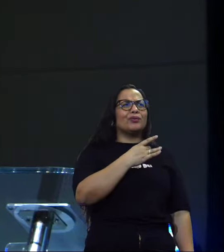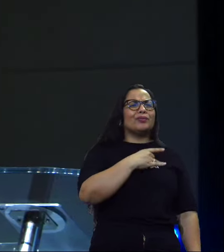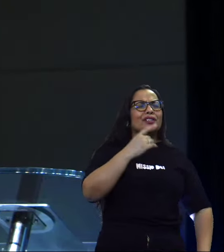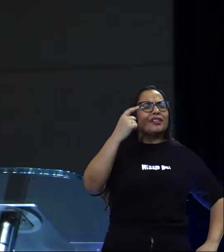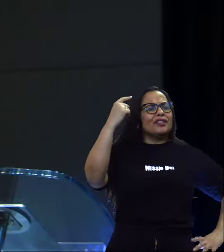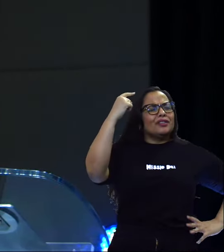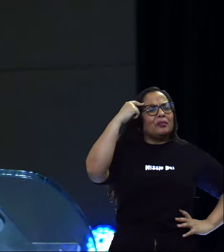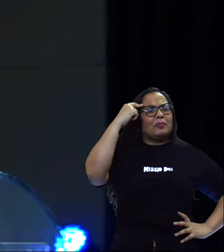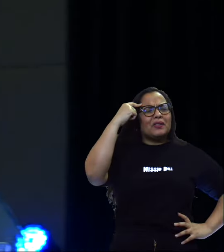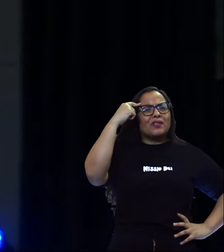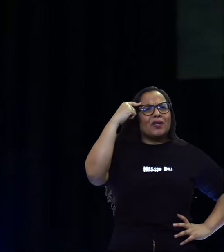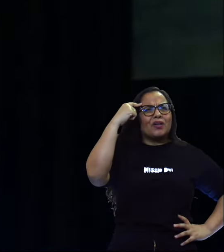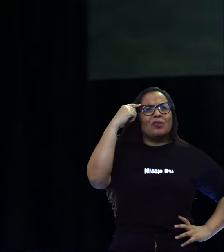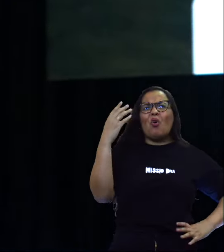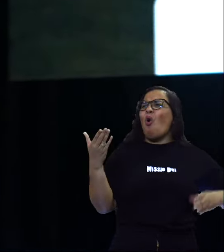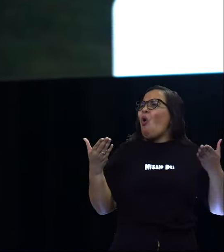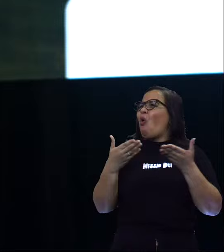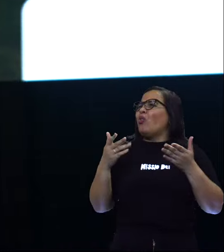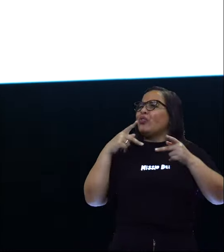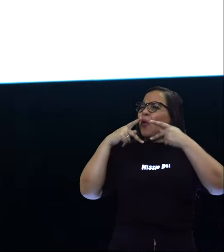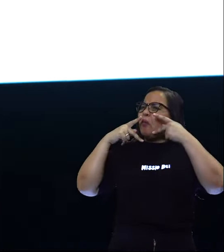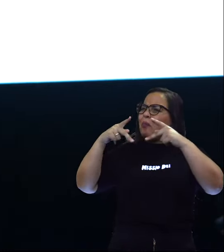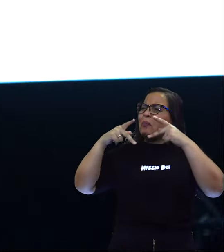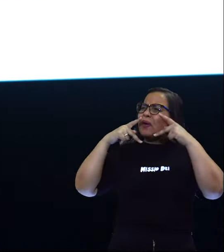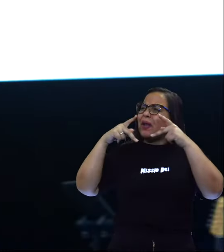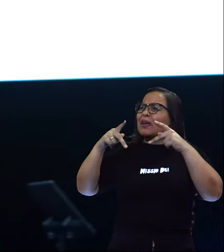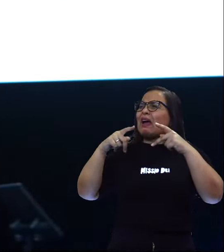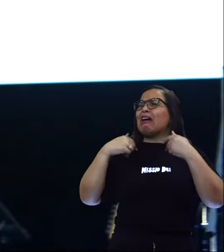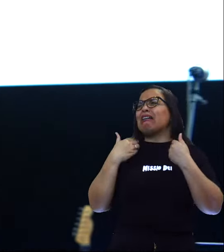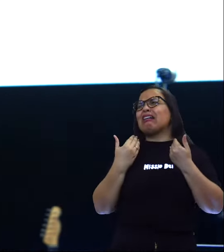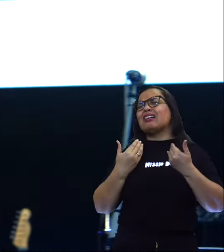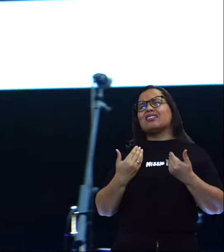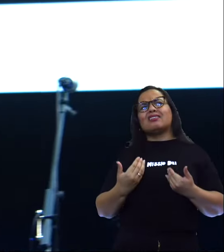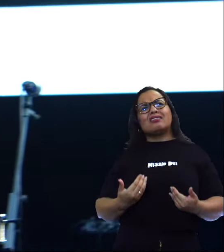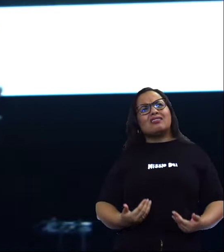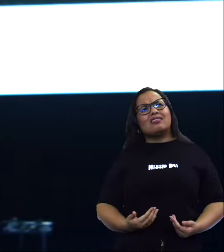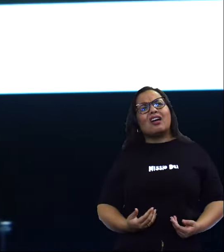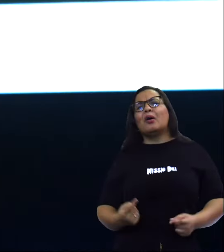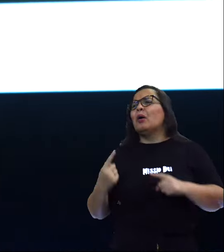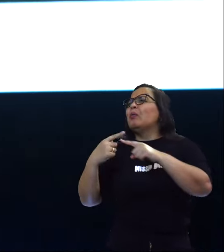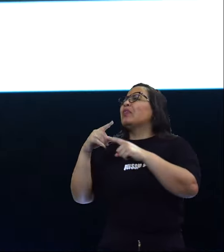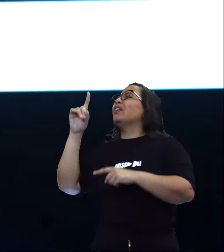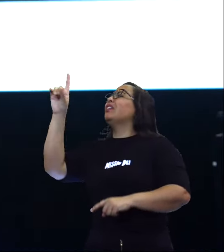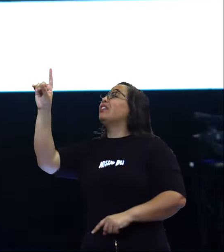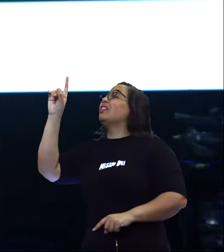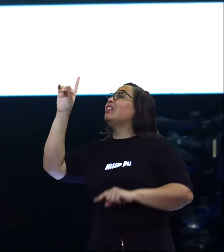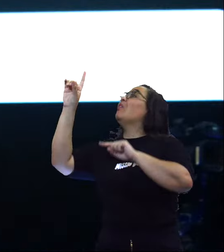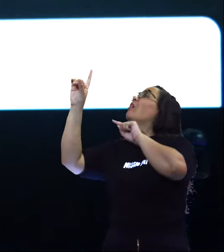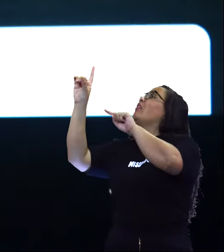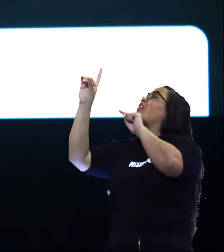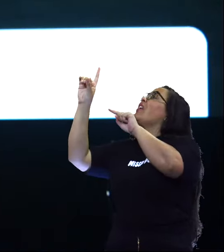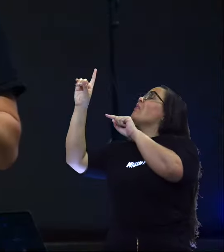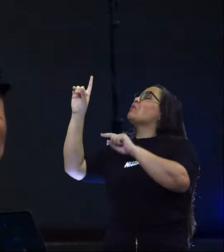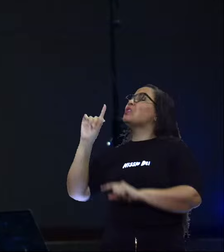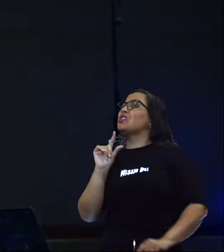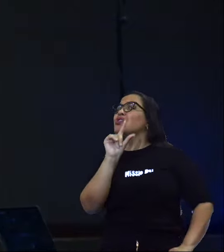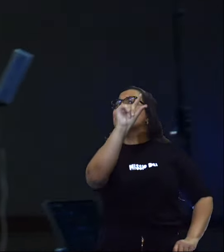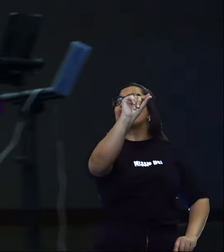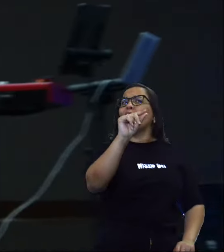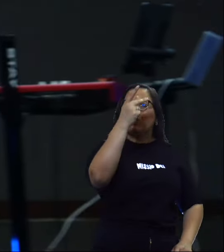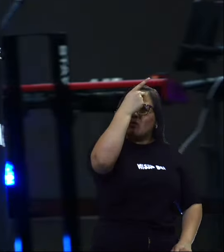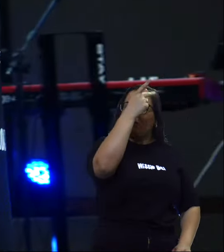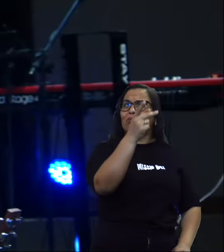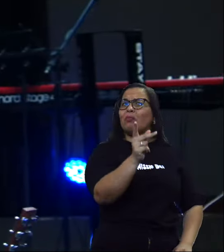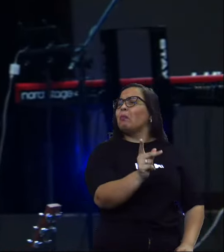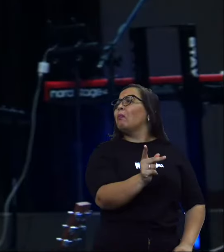internet cair, para não ter transmissão, não ter gravação, não ter nada. Sabe quando você começa com umas bobeiras na cabeça assim, gente? Já repreende na hora, viu, irmão? Já começa assim. E eu falei assim,